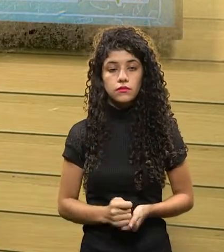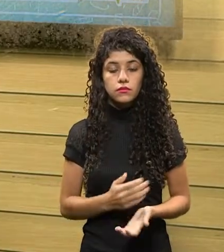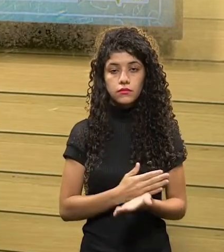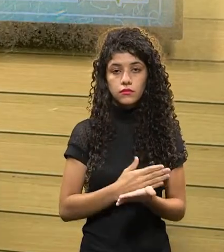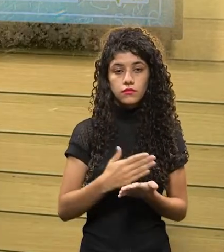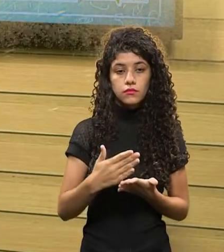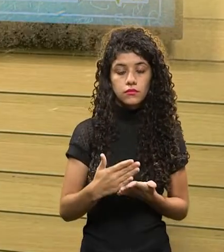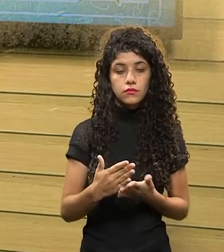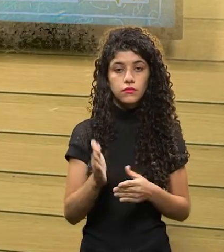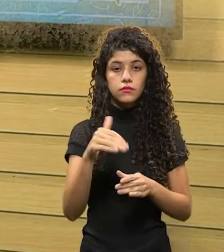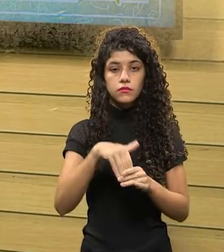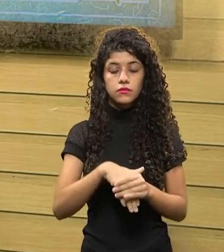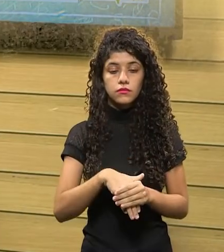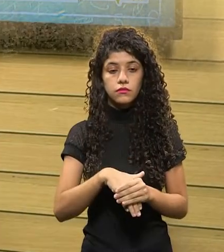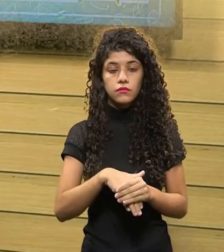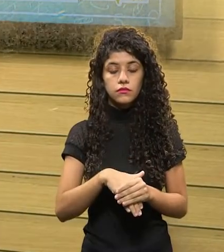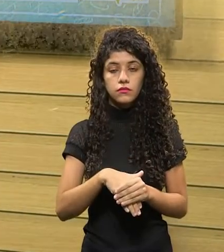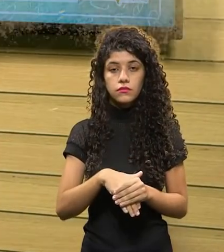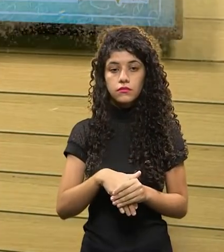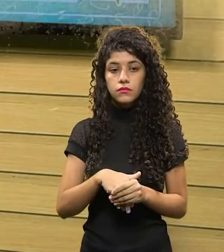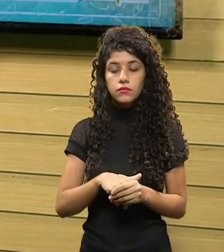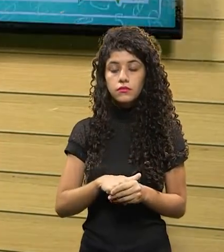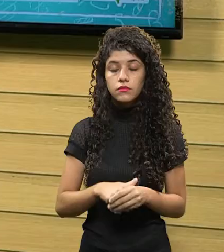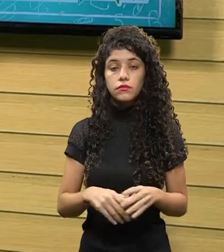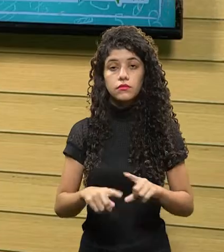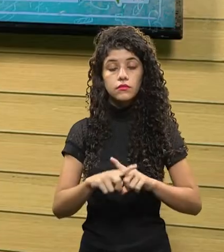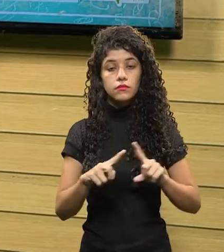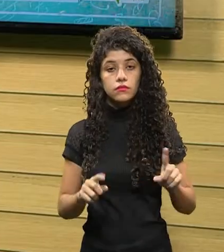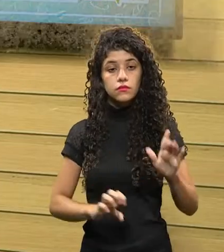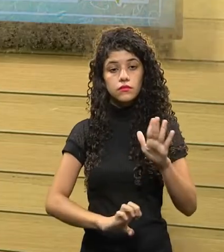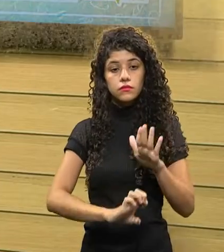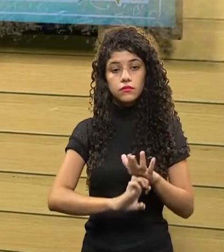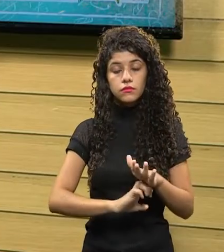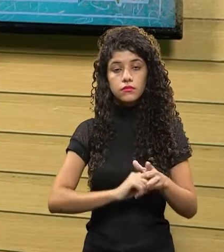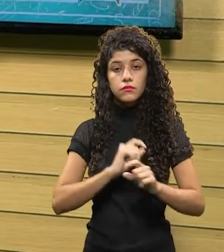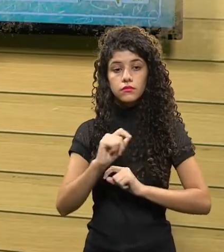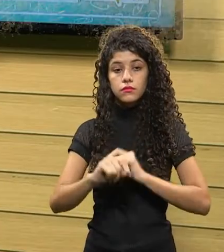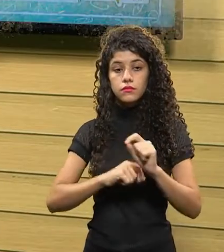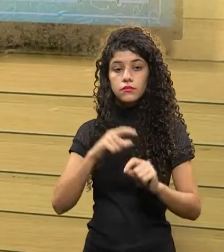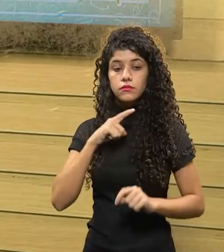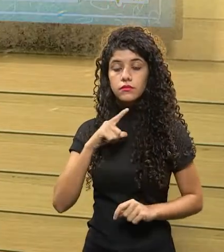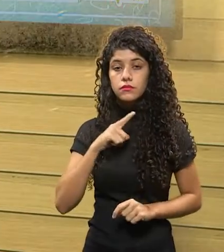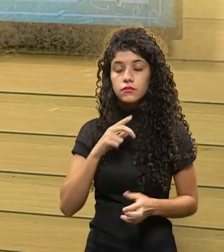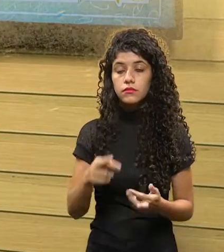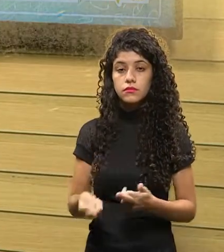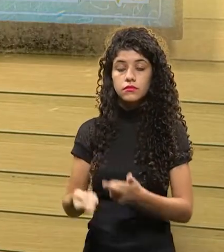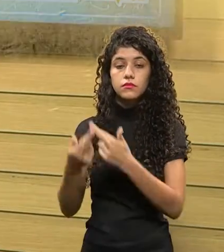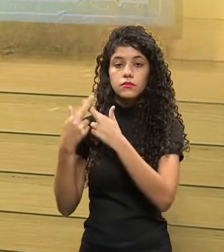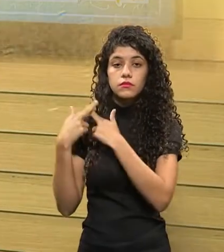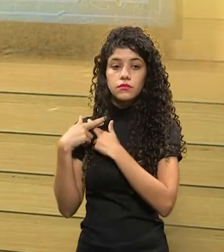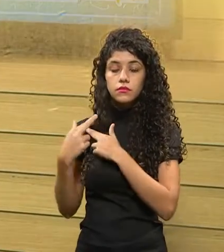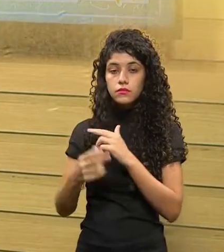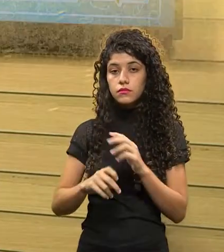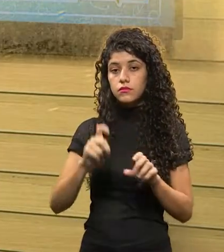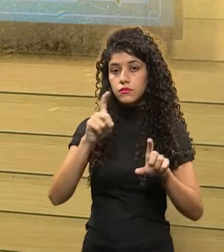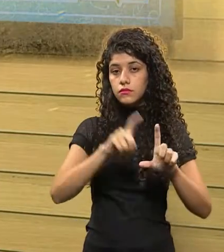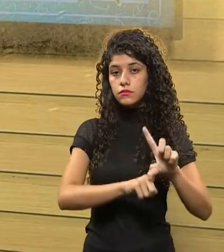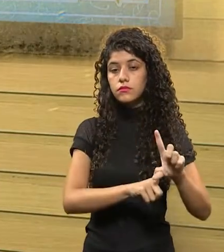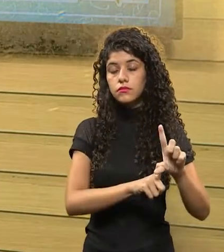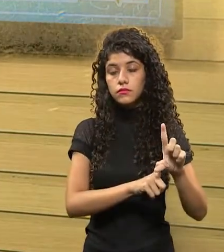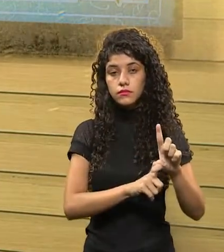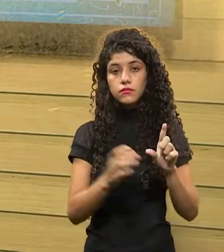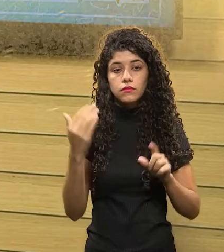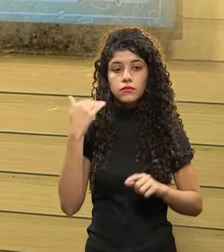veículo dentro de uma concessionária com o banco, só que a empresa ela vai ter o quê? Uma obrigação, ela vai ter uma dívida